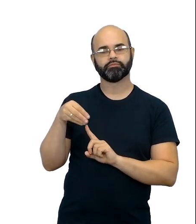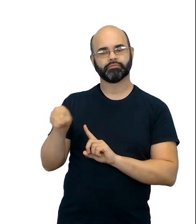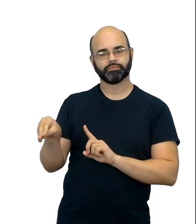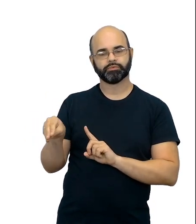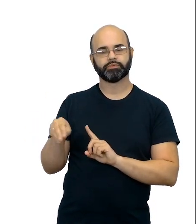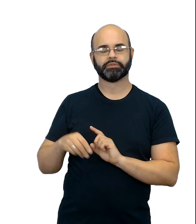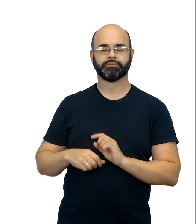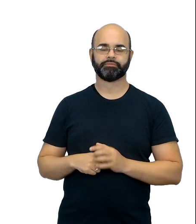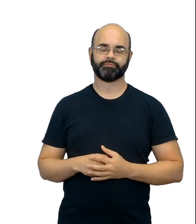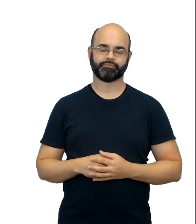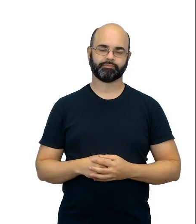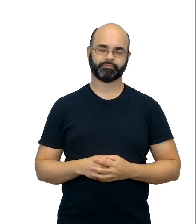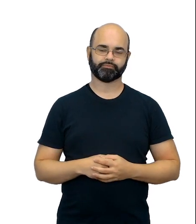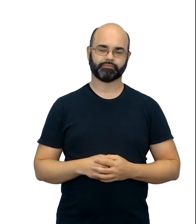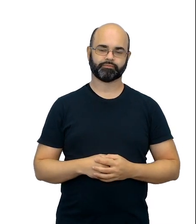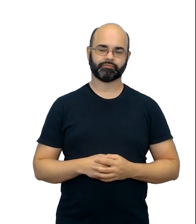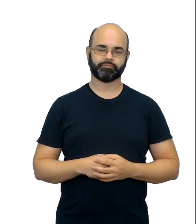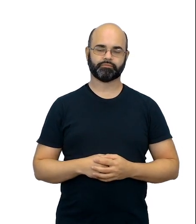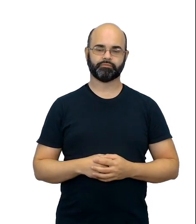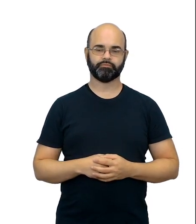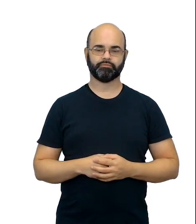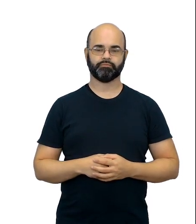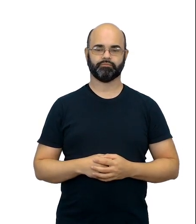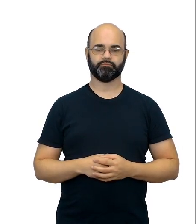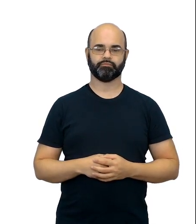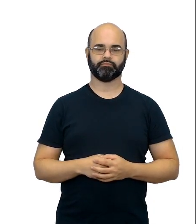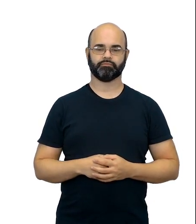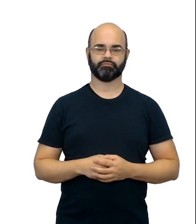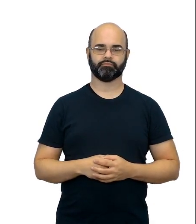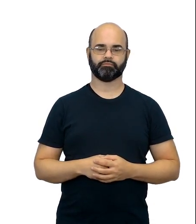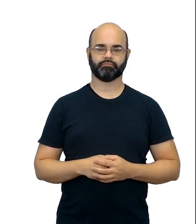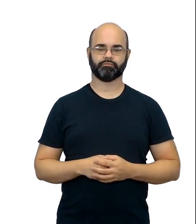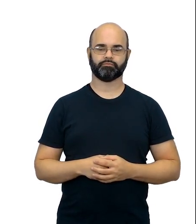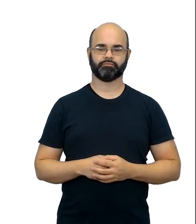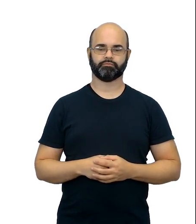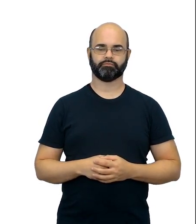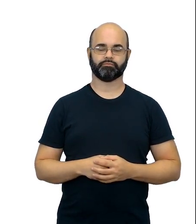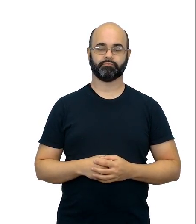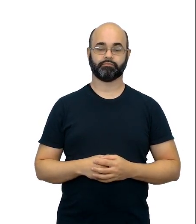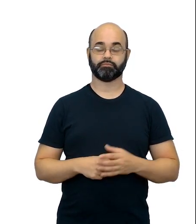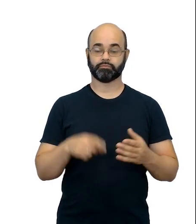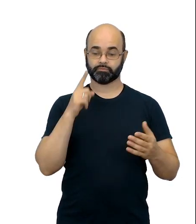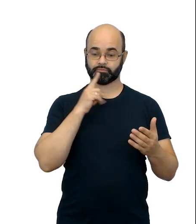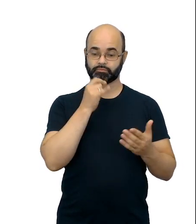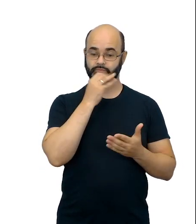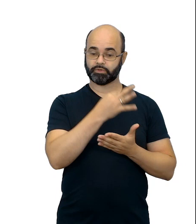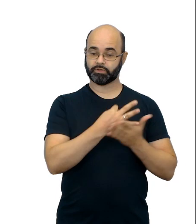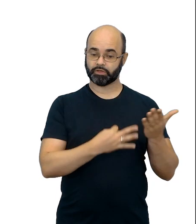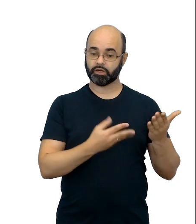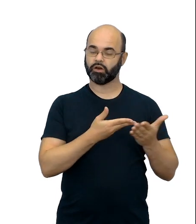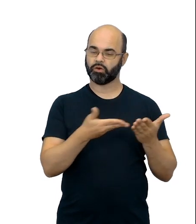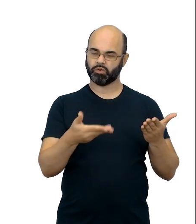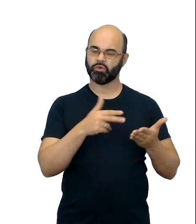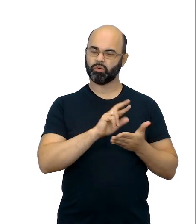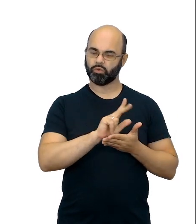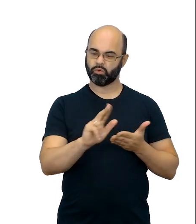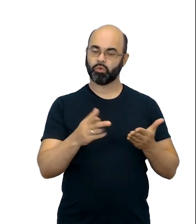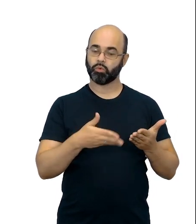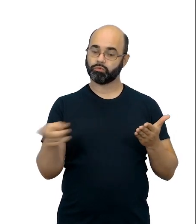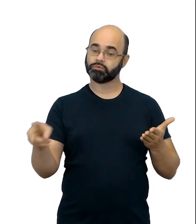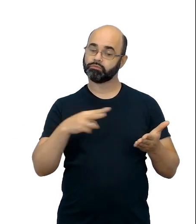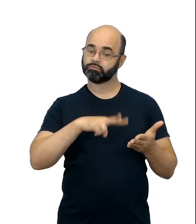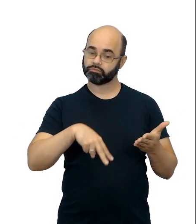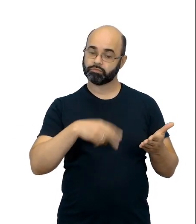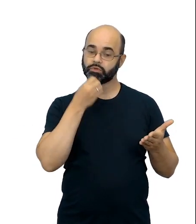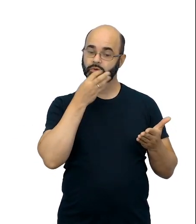fidedignidade, sabendo que está ali argumentos mais confiáveis, né, nesse sentido. Então, portanto, eu